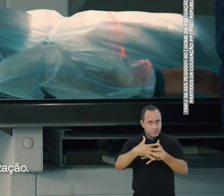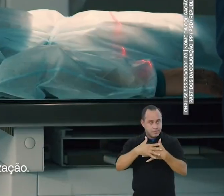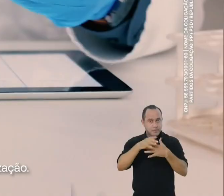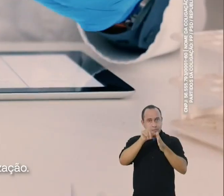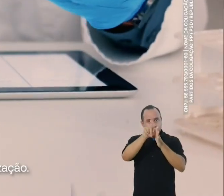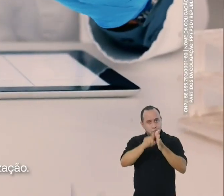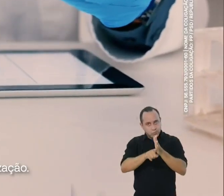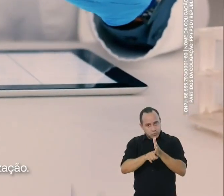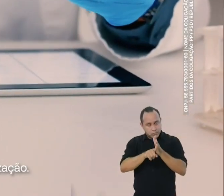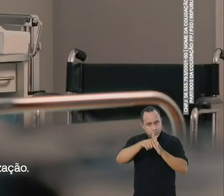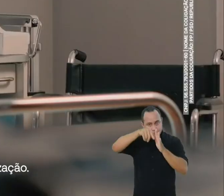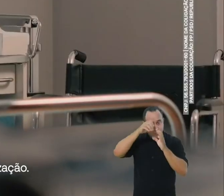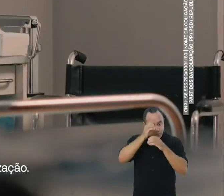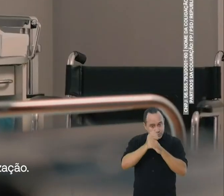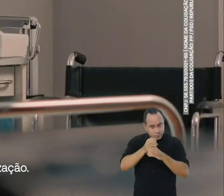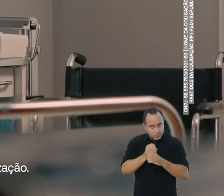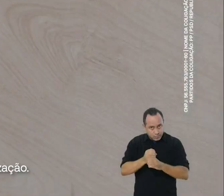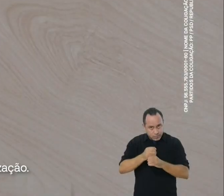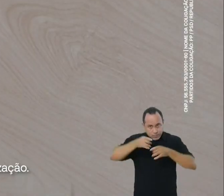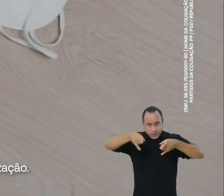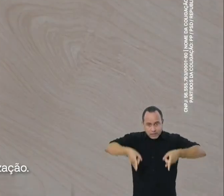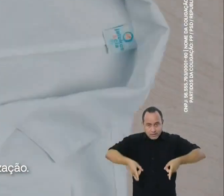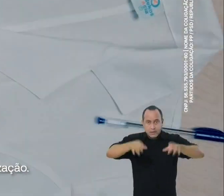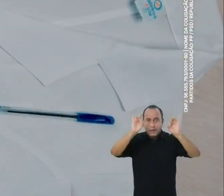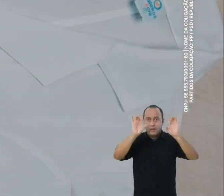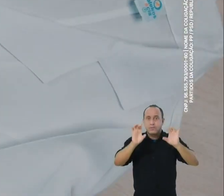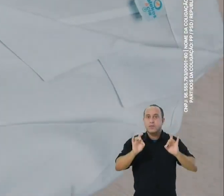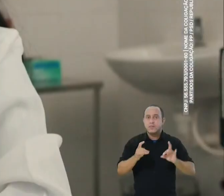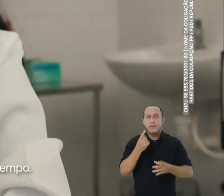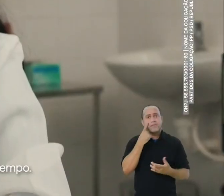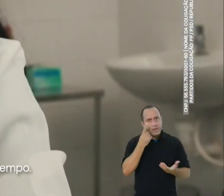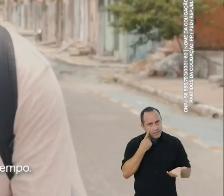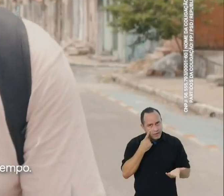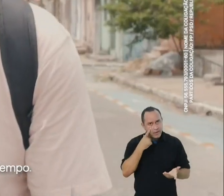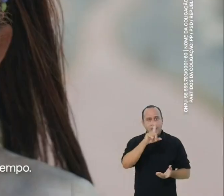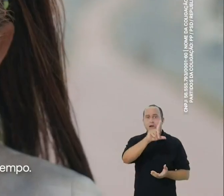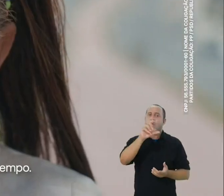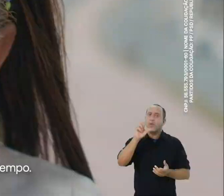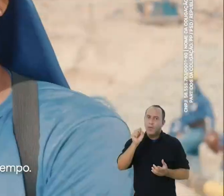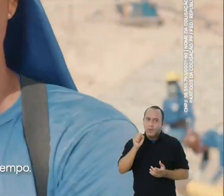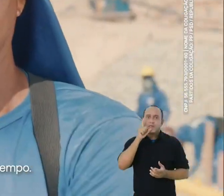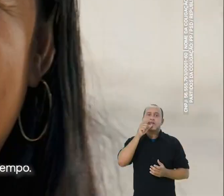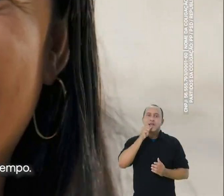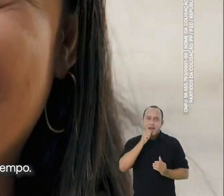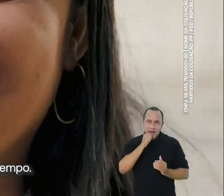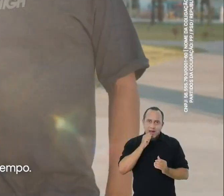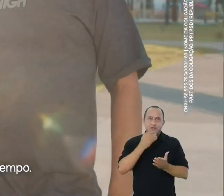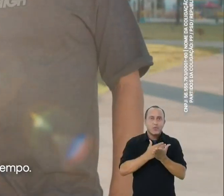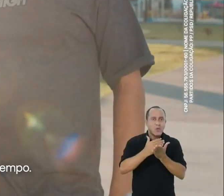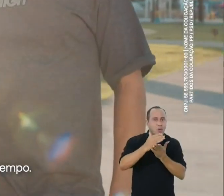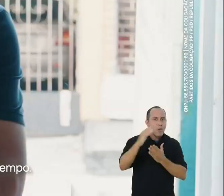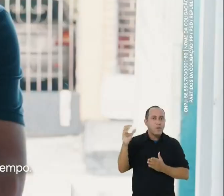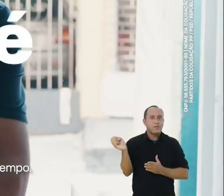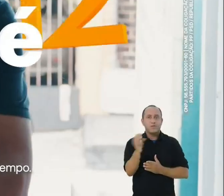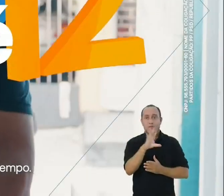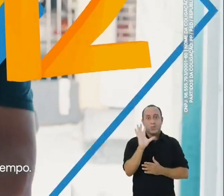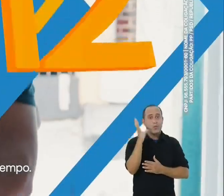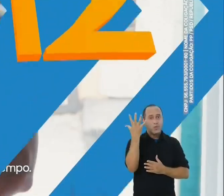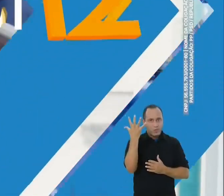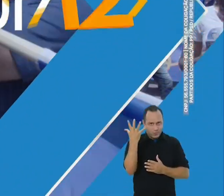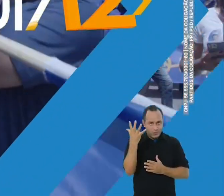raio-x, laboratório e leitos de estabilização. Tá vendo? É com Luiz que Aracaju começa um novo